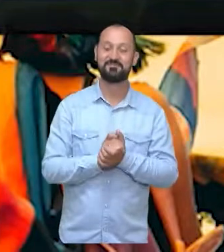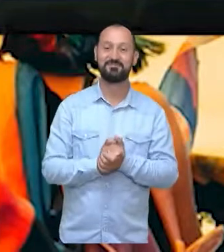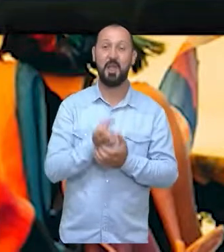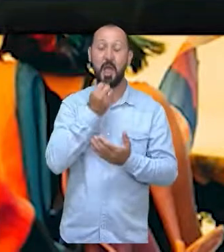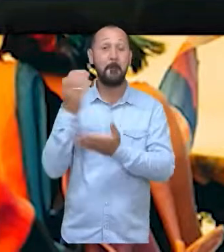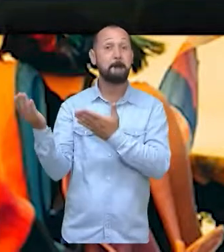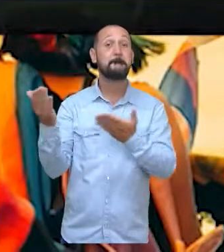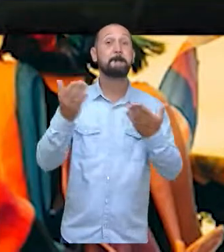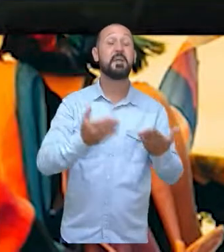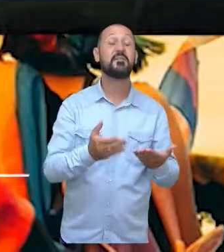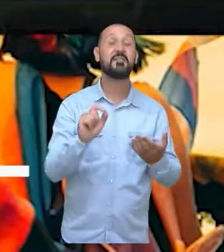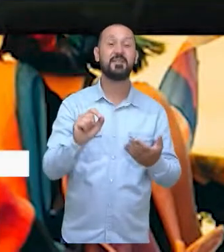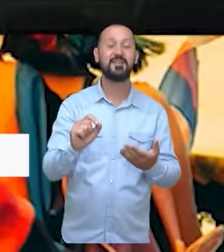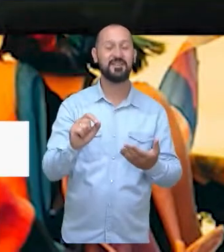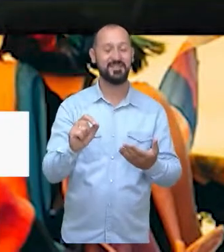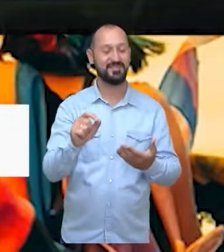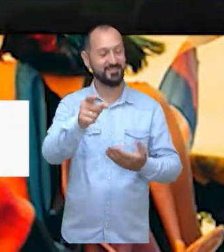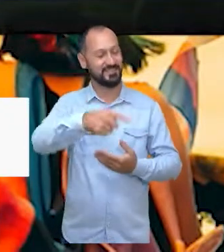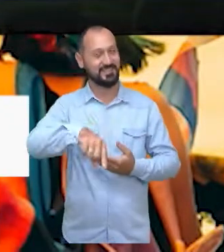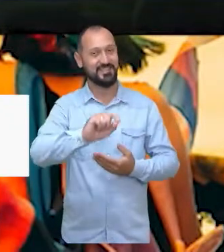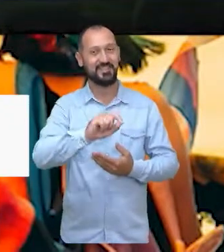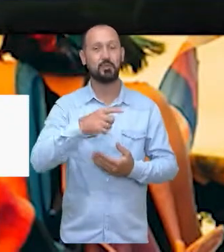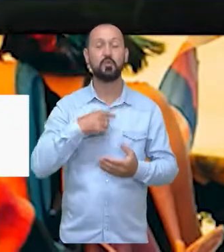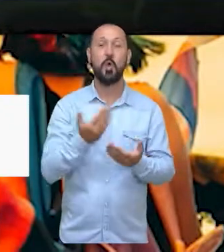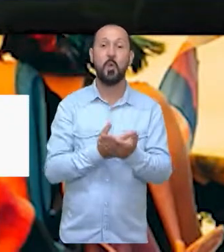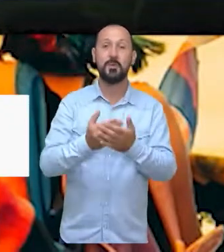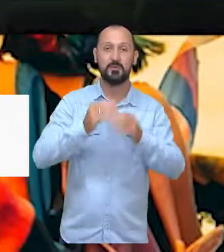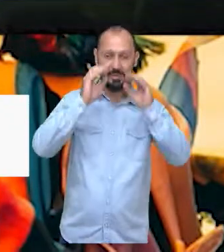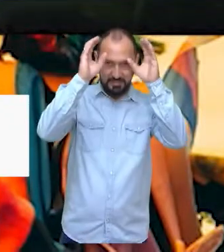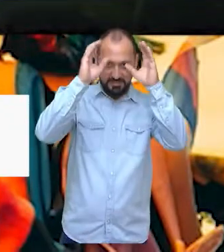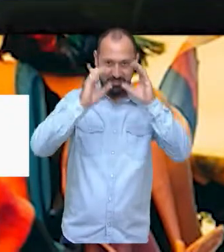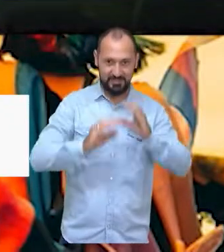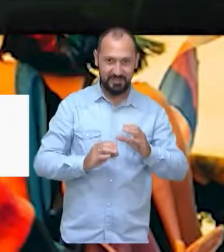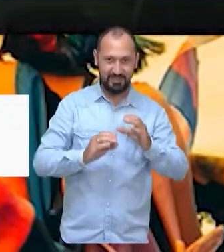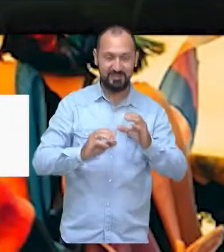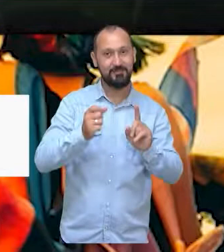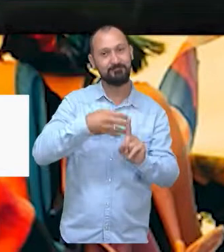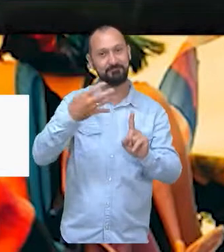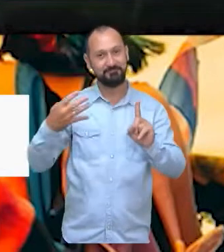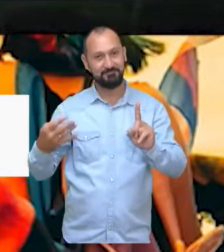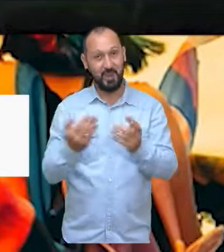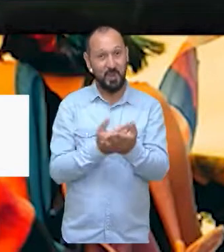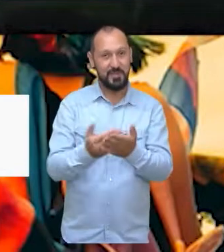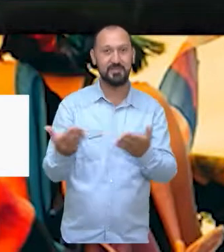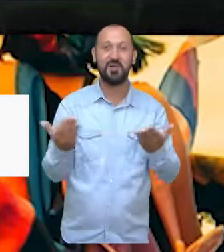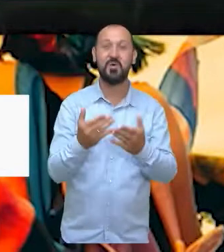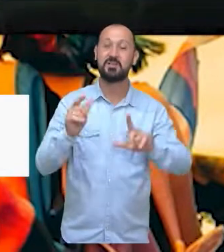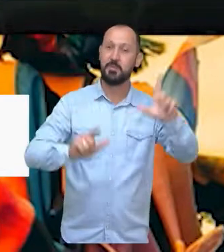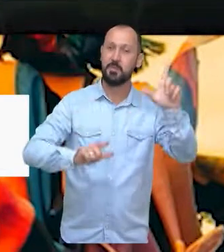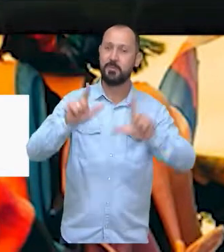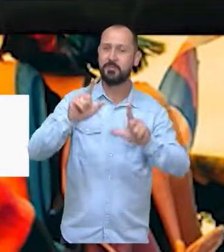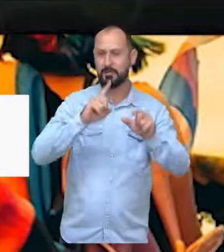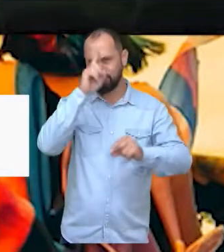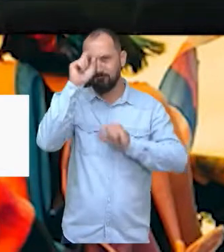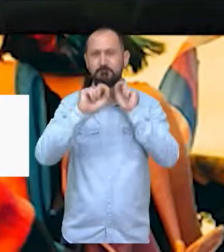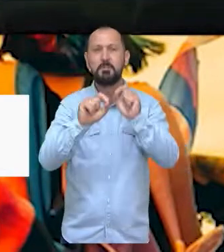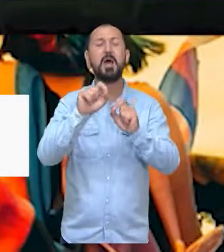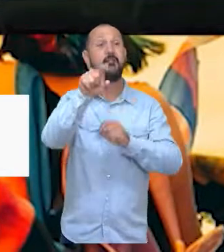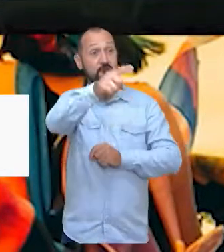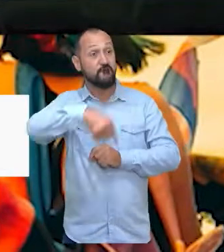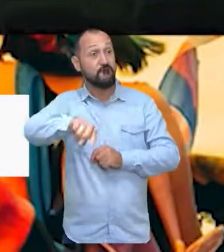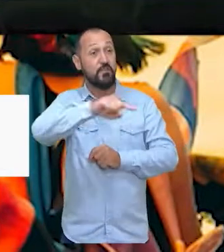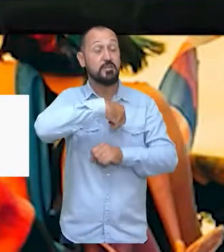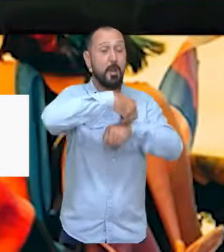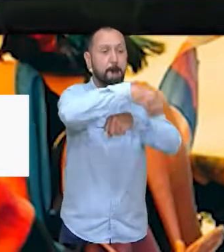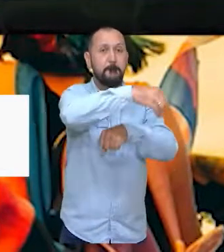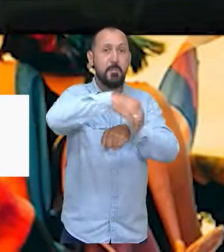Olá, seja muito bem-vinda e bem-vindo. O Cidadania LGBT+, está no ar. Este programa foi criado para